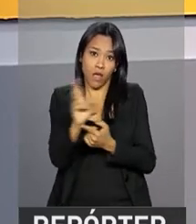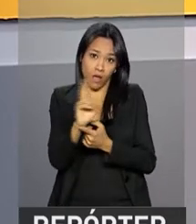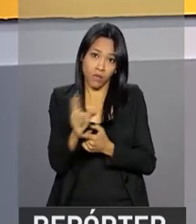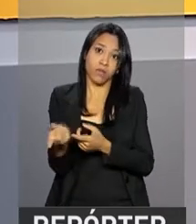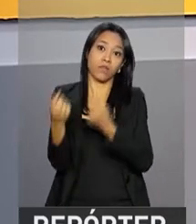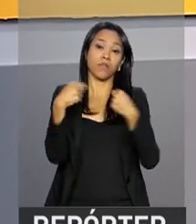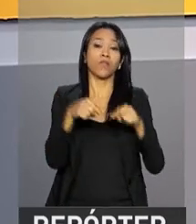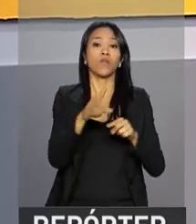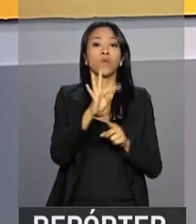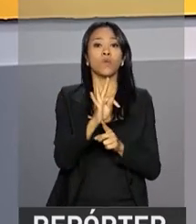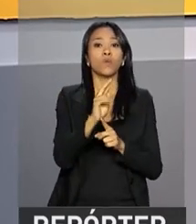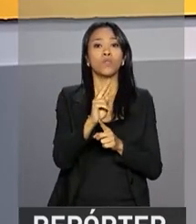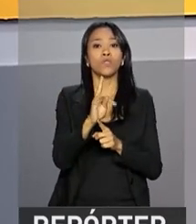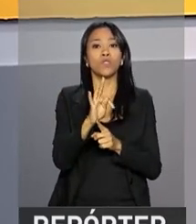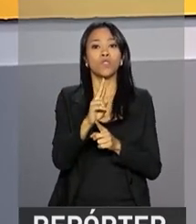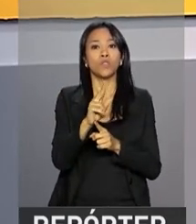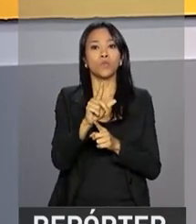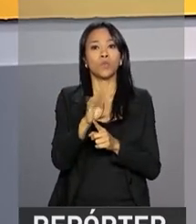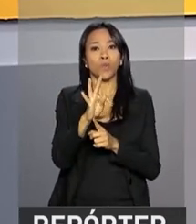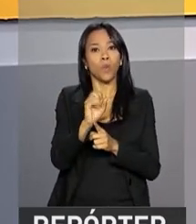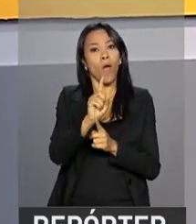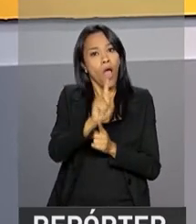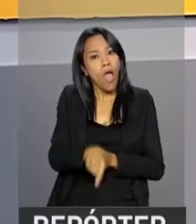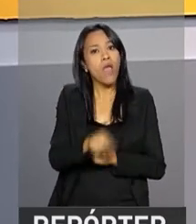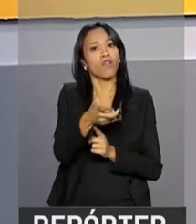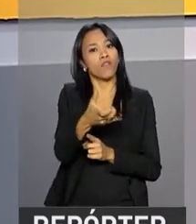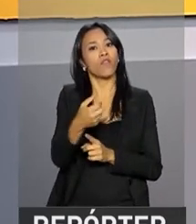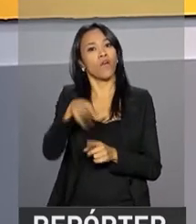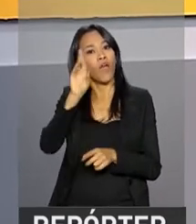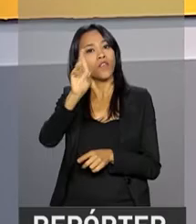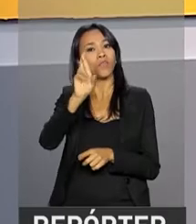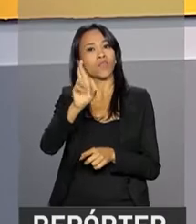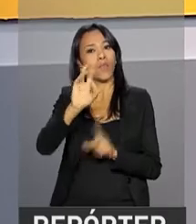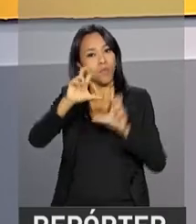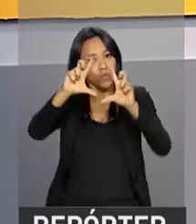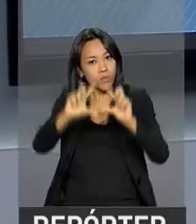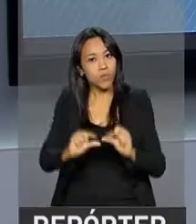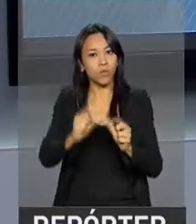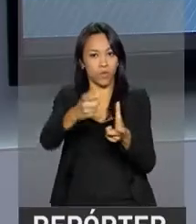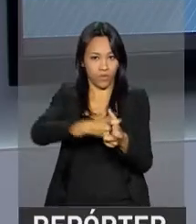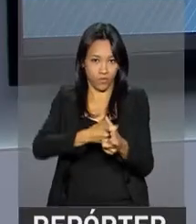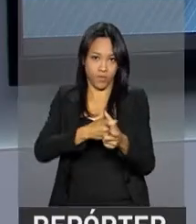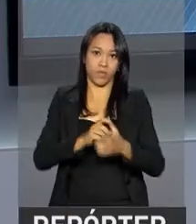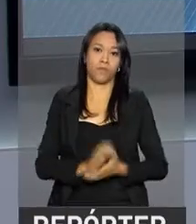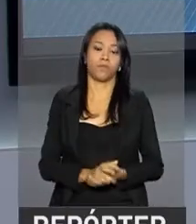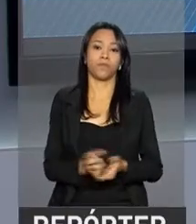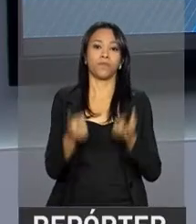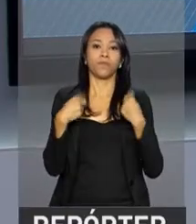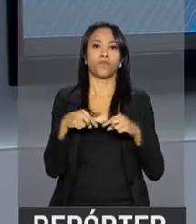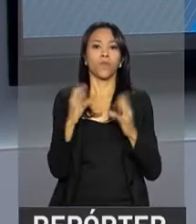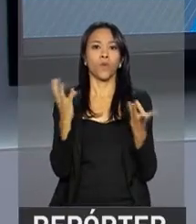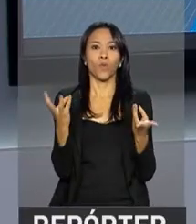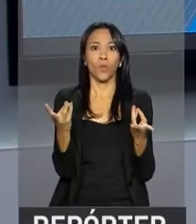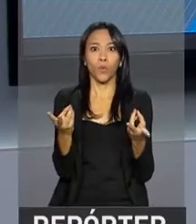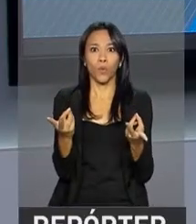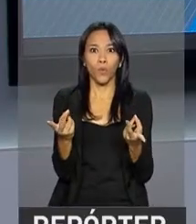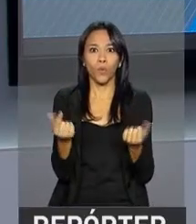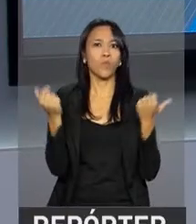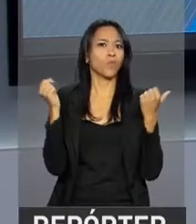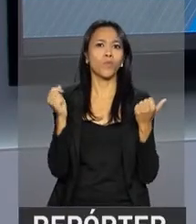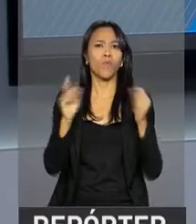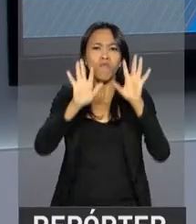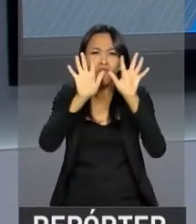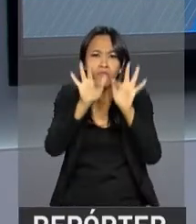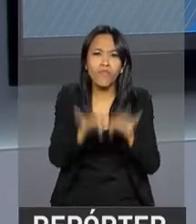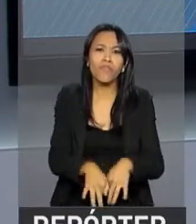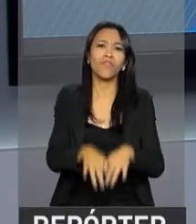públicos acima das emissões foi responsável pelo recuo da dívida. Contagem regressiva para o fim do